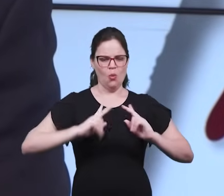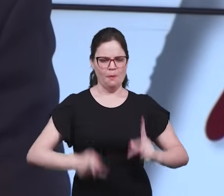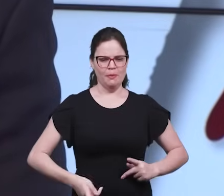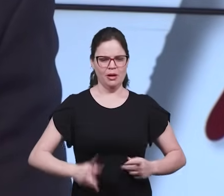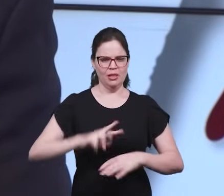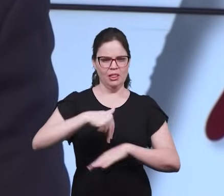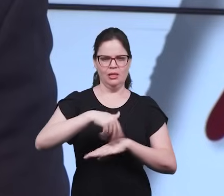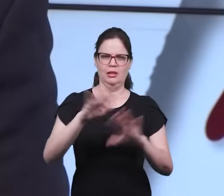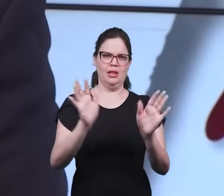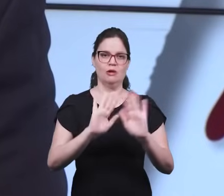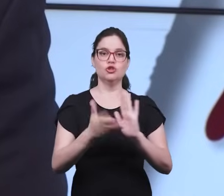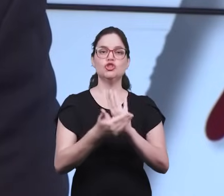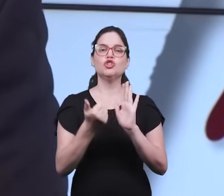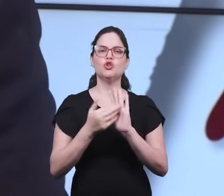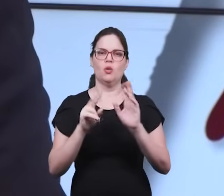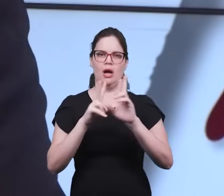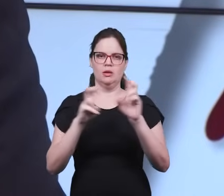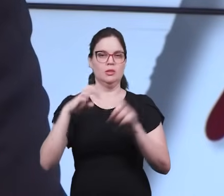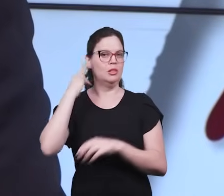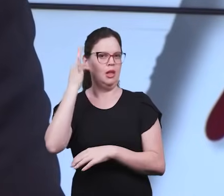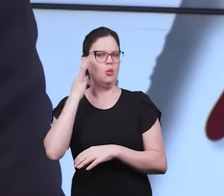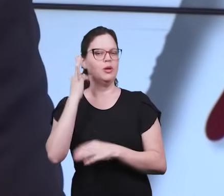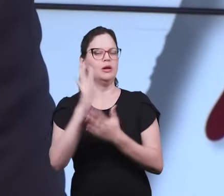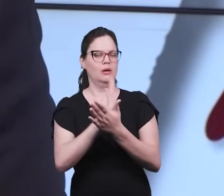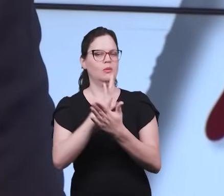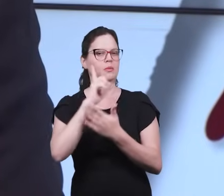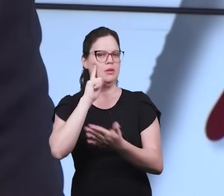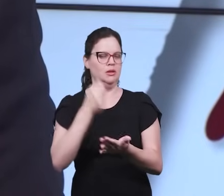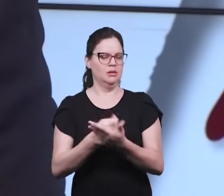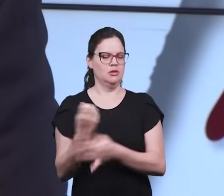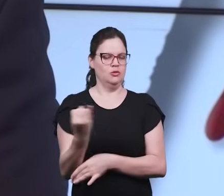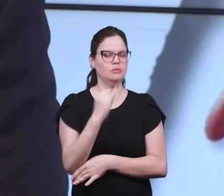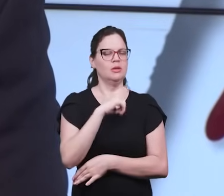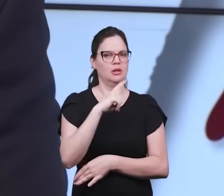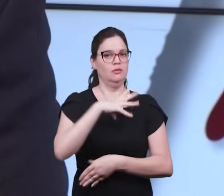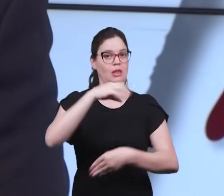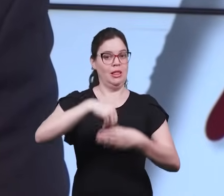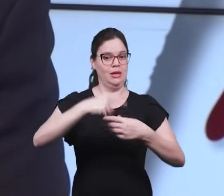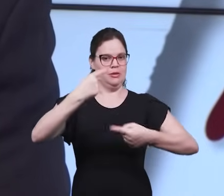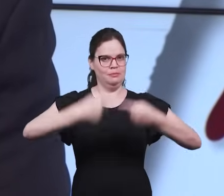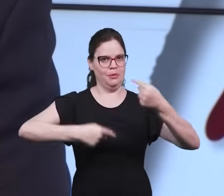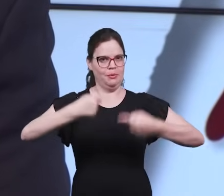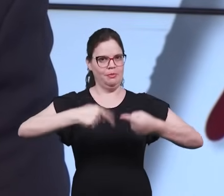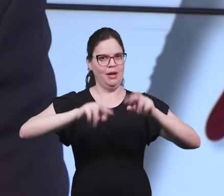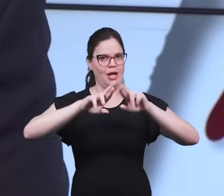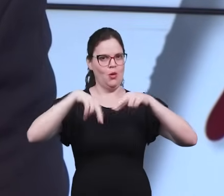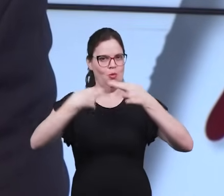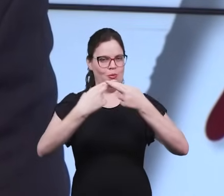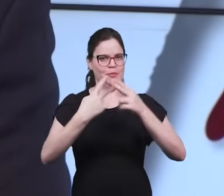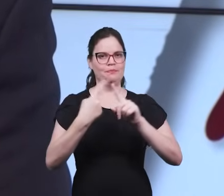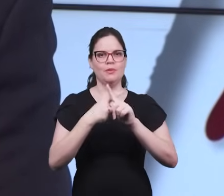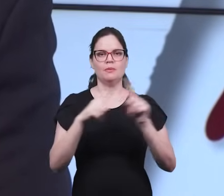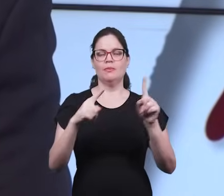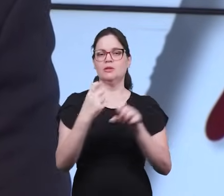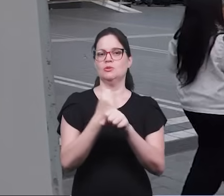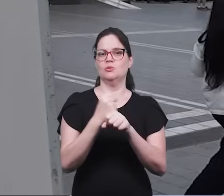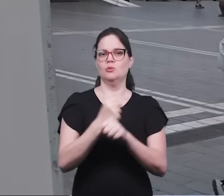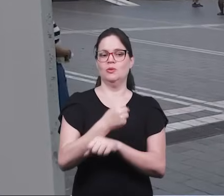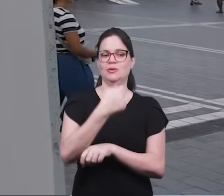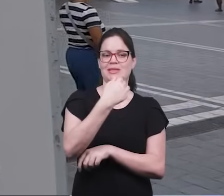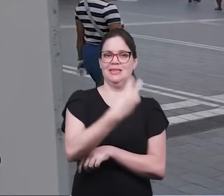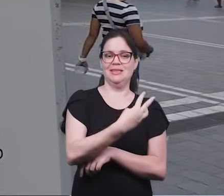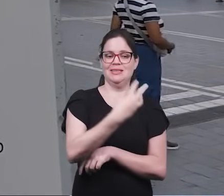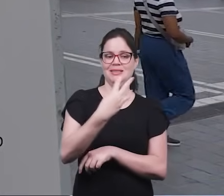Então, fizeram algumas decisões importantes. Mas já em 330, ele toma uma decisão